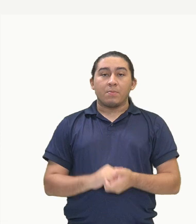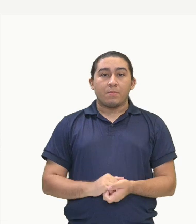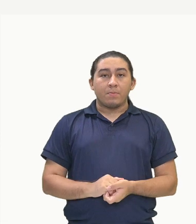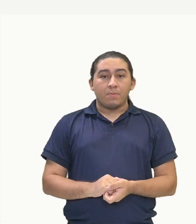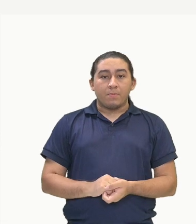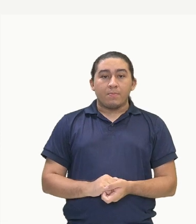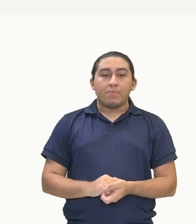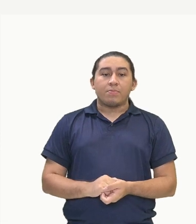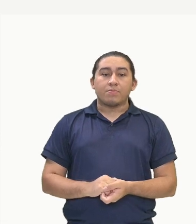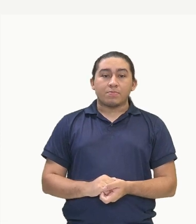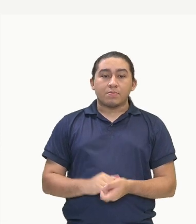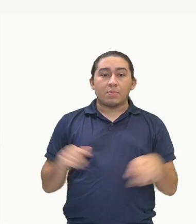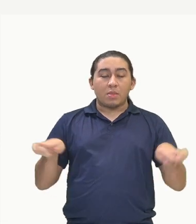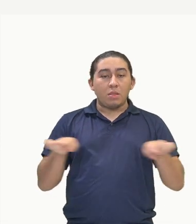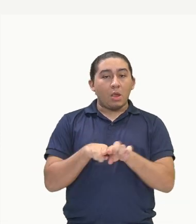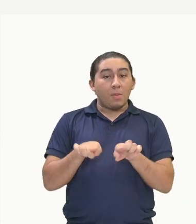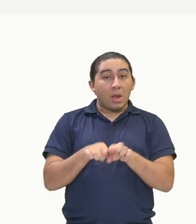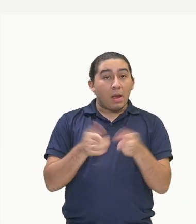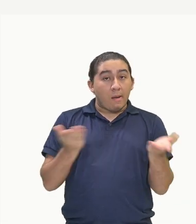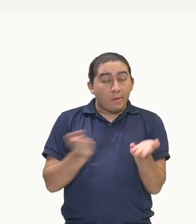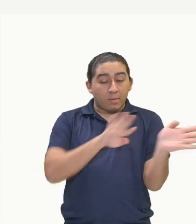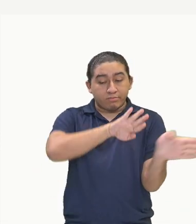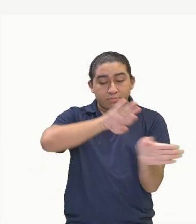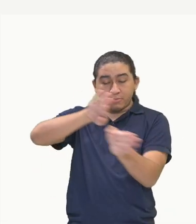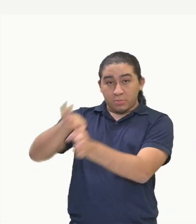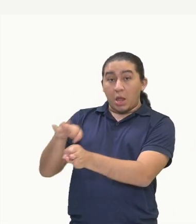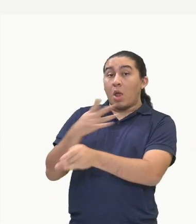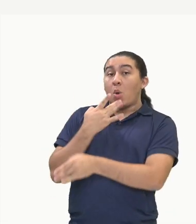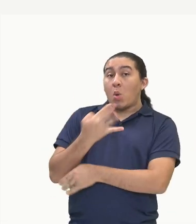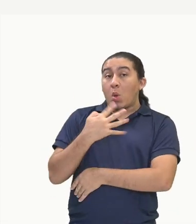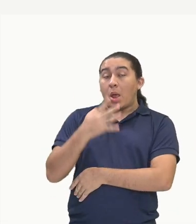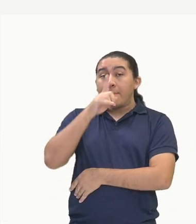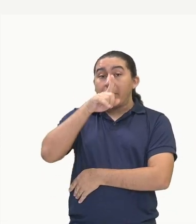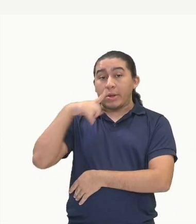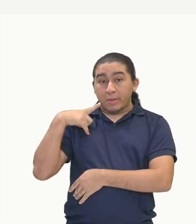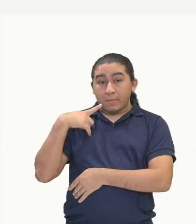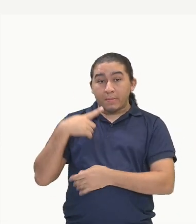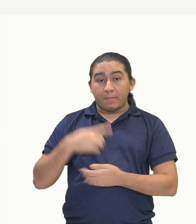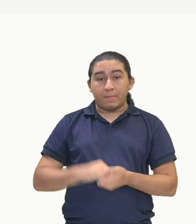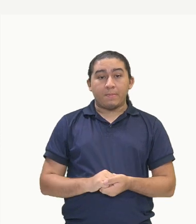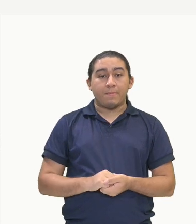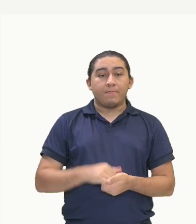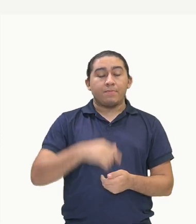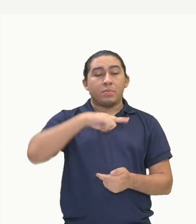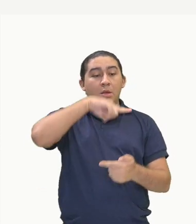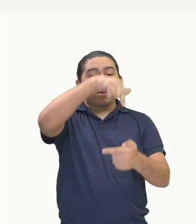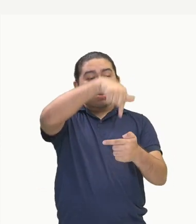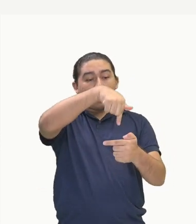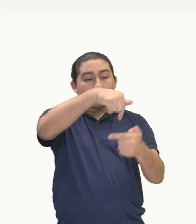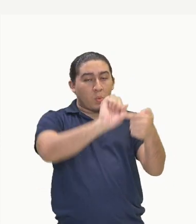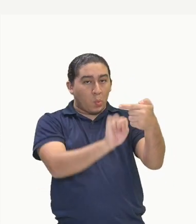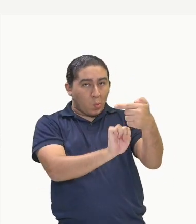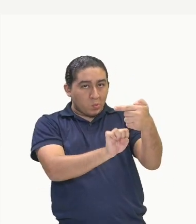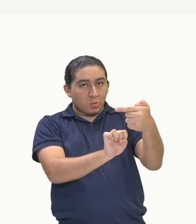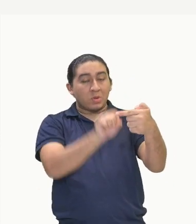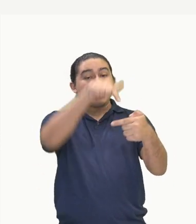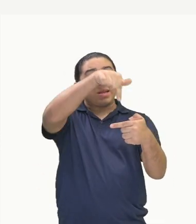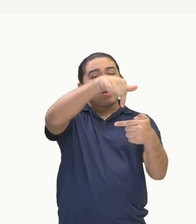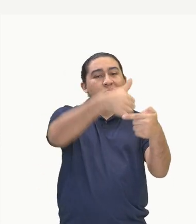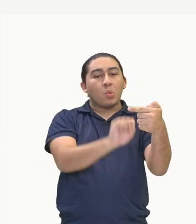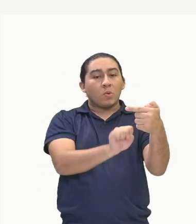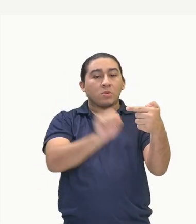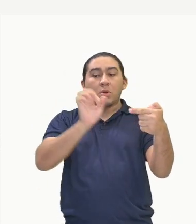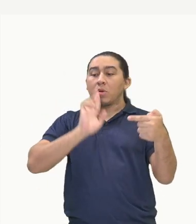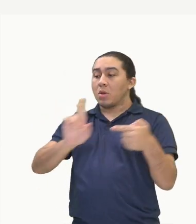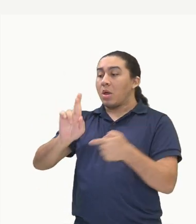terceira figura. Eu tenho a representação aqui de 7/8. E quanto é 7/8 de 24?